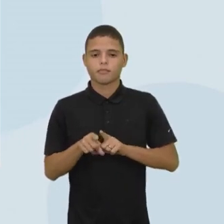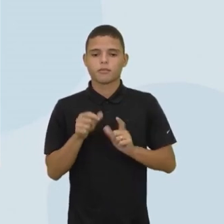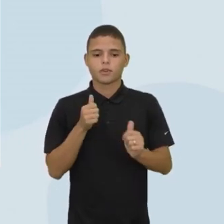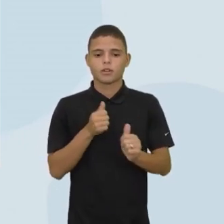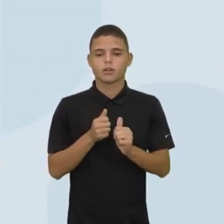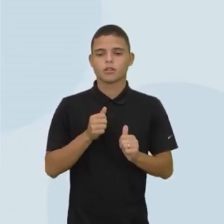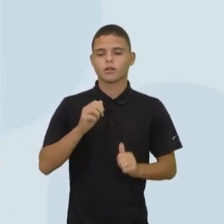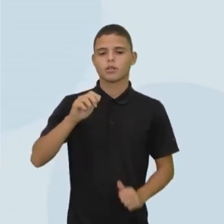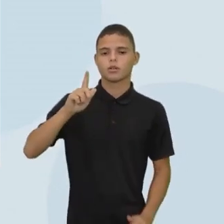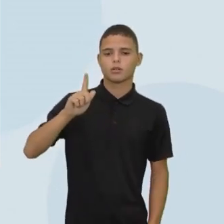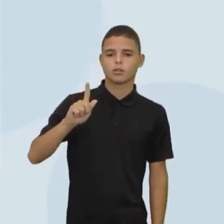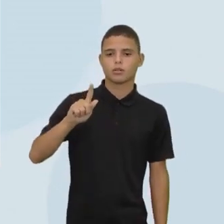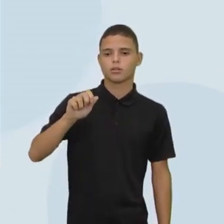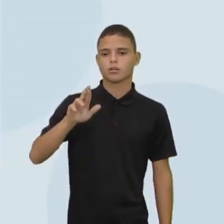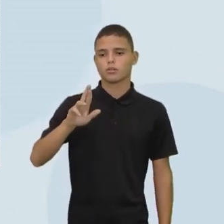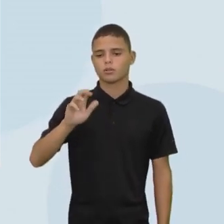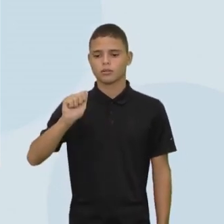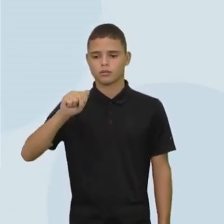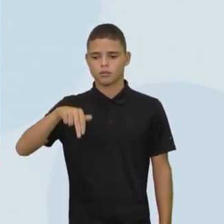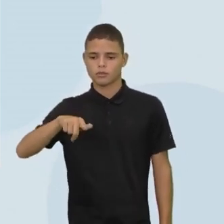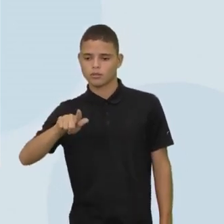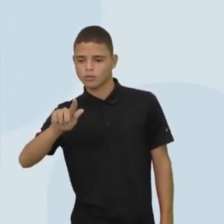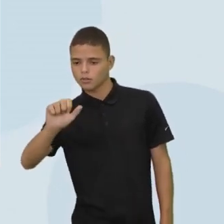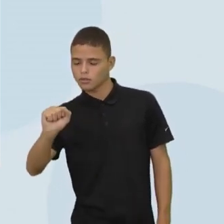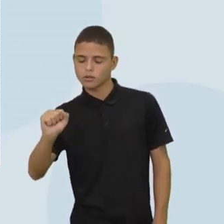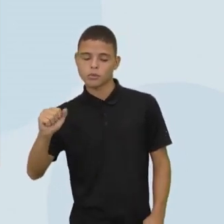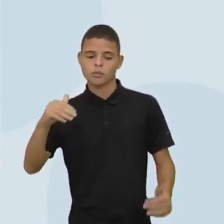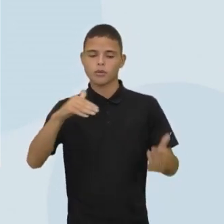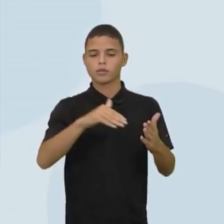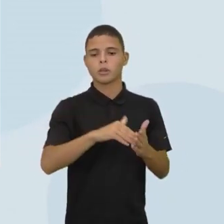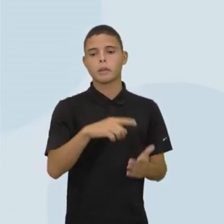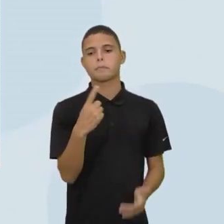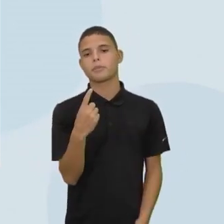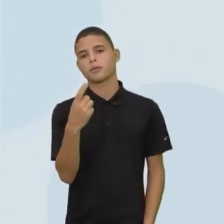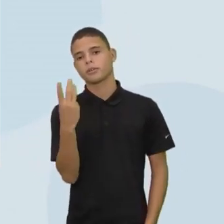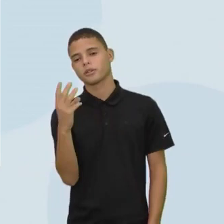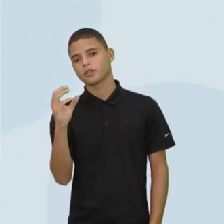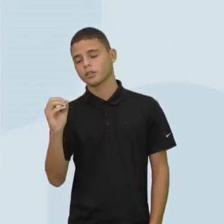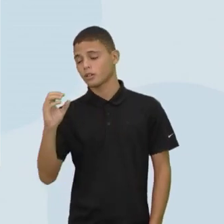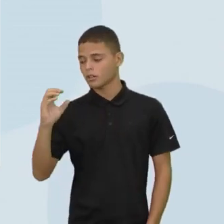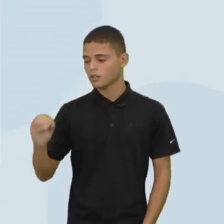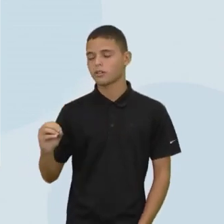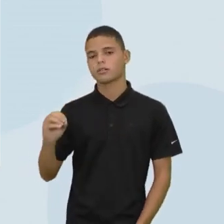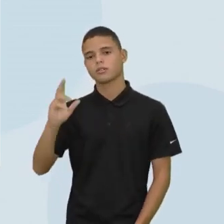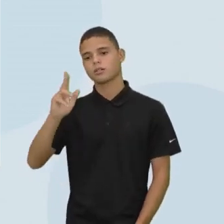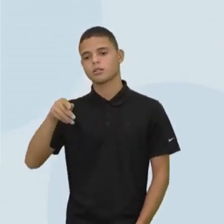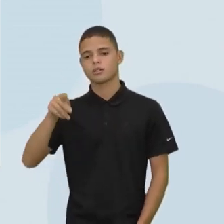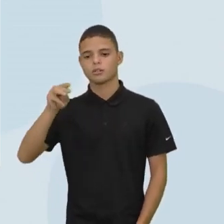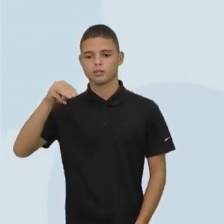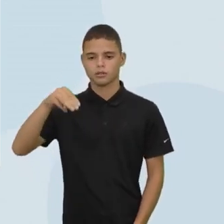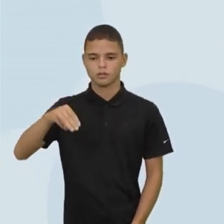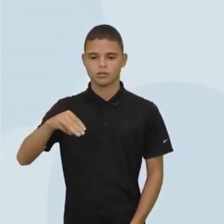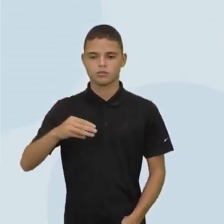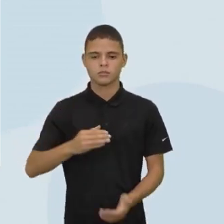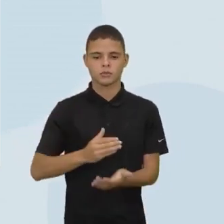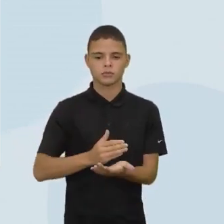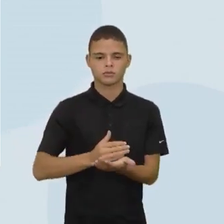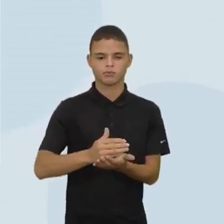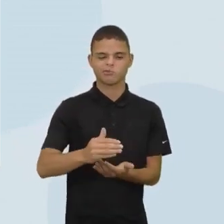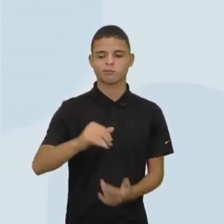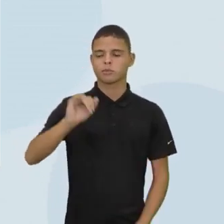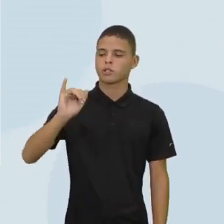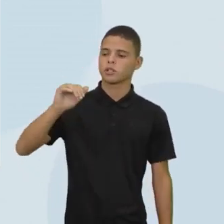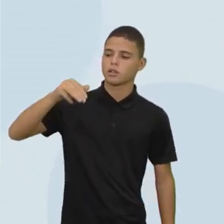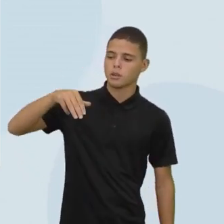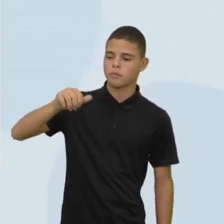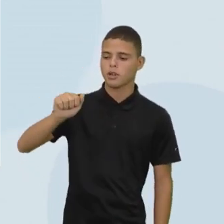seu trajeto de em torno aí de 2.500 quilômetros, né, que a sua nascente fica na cordilheira do Himalaia. Tá? E